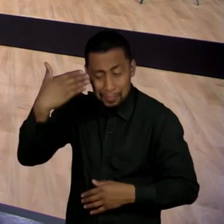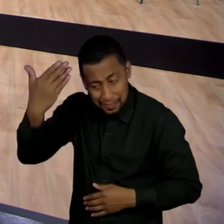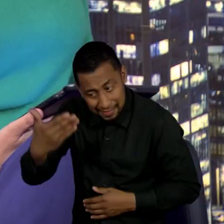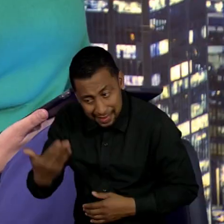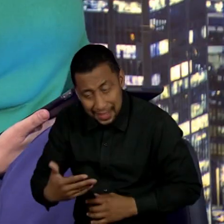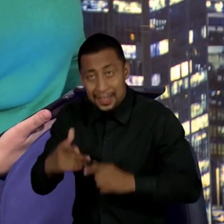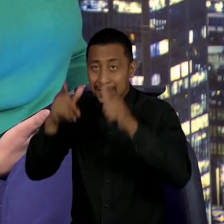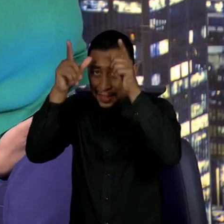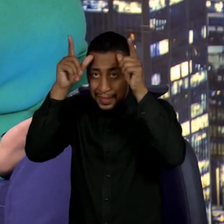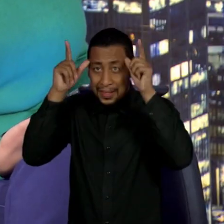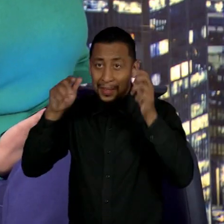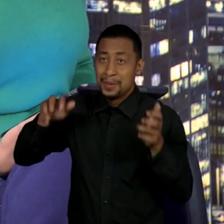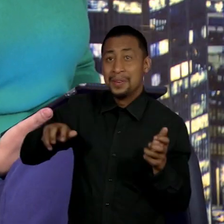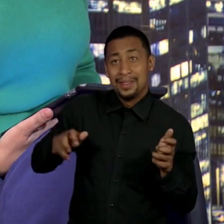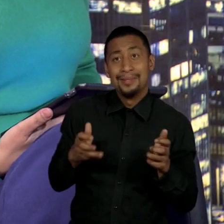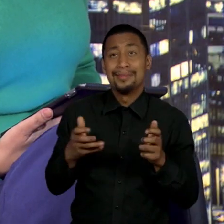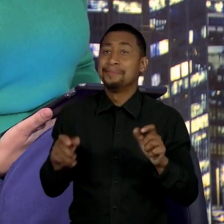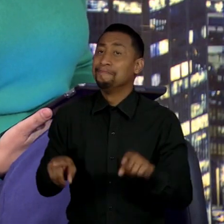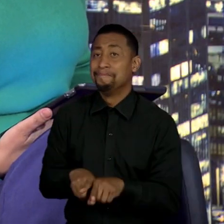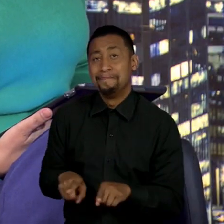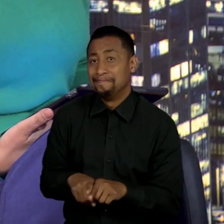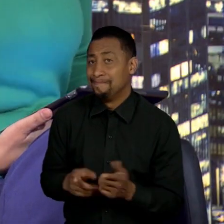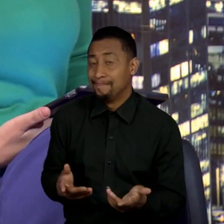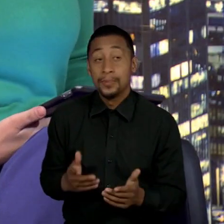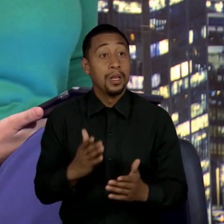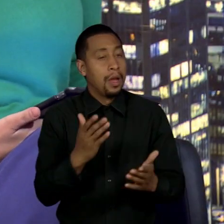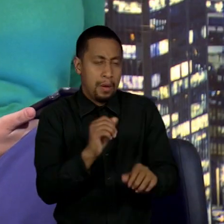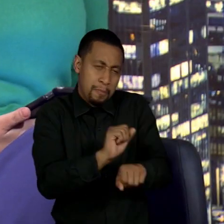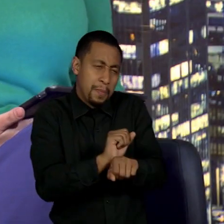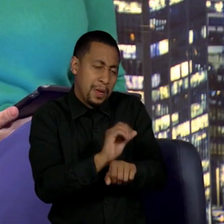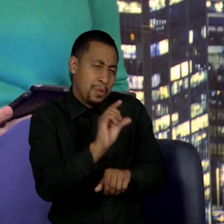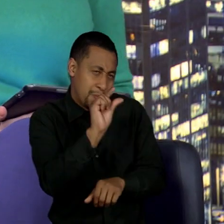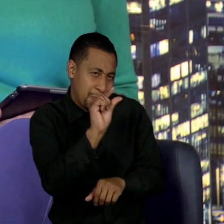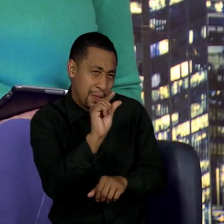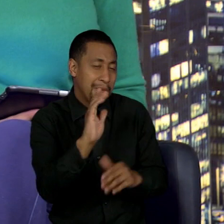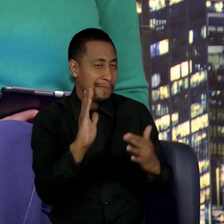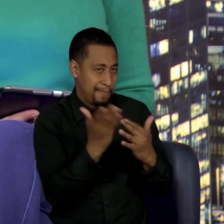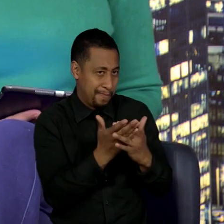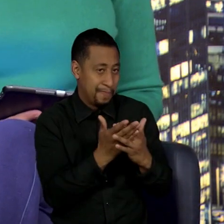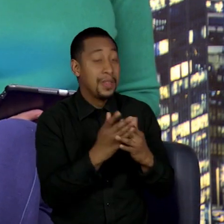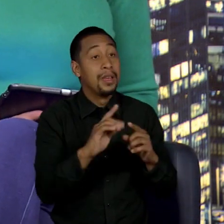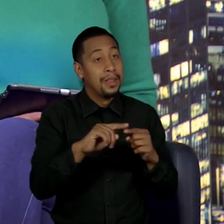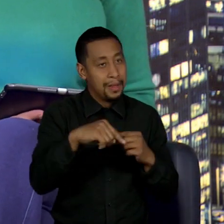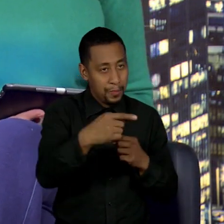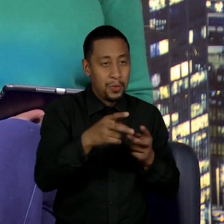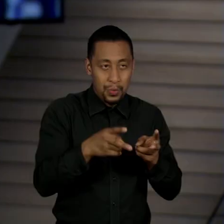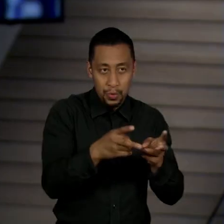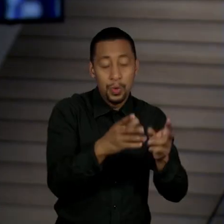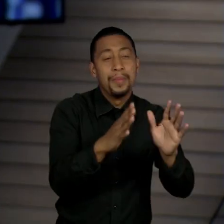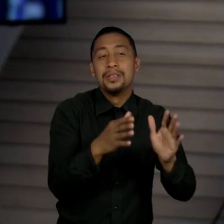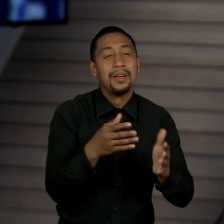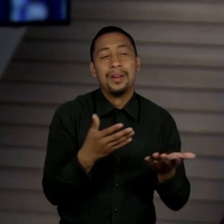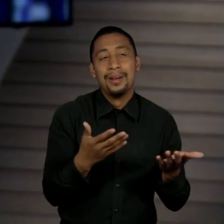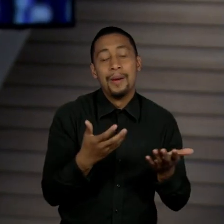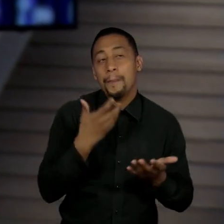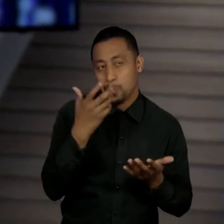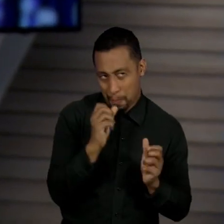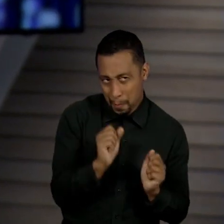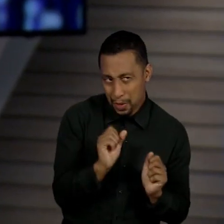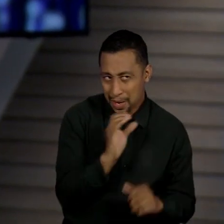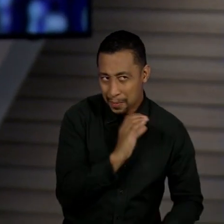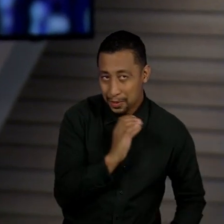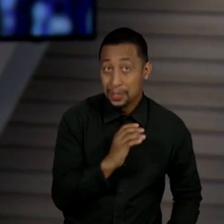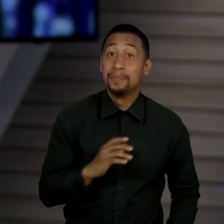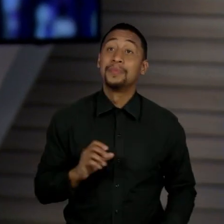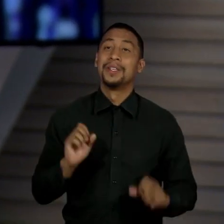Uhum. Né? Bom, então vamos fazer uma pausinha aqui nessa conversa para ilustrar com música. O que você traz para a gente, Simara? Vamos tocar então o hino